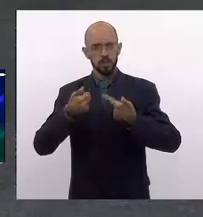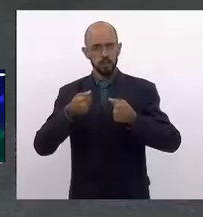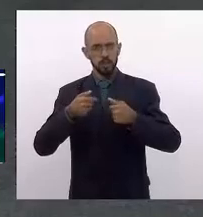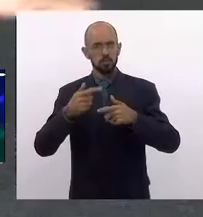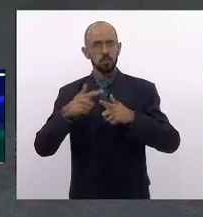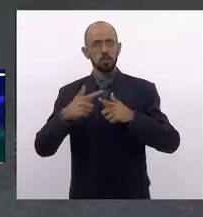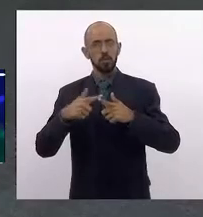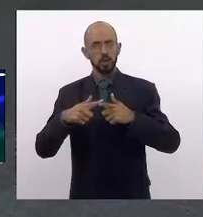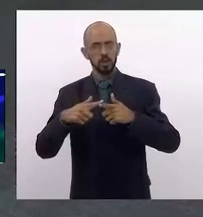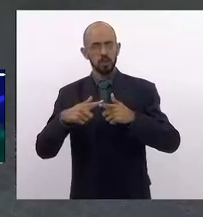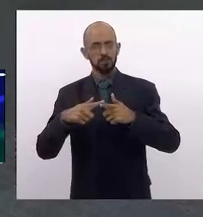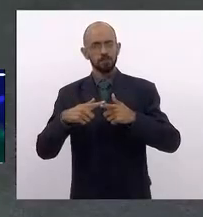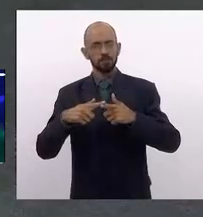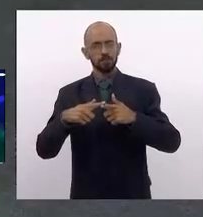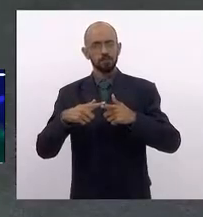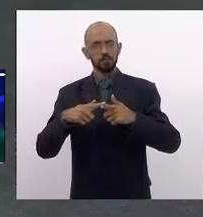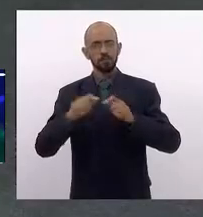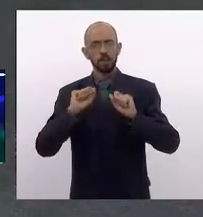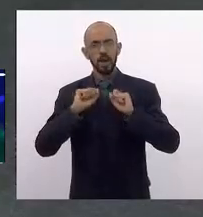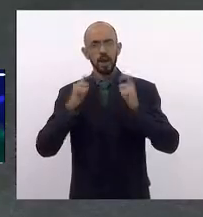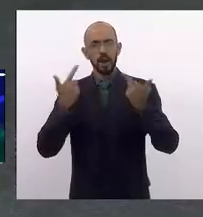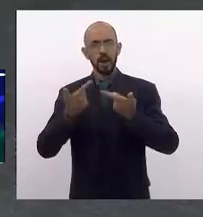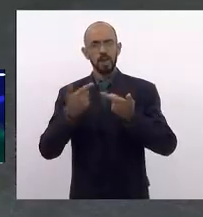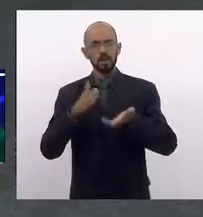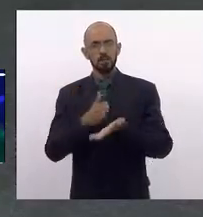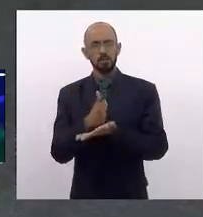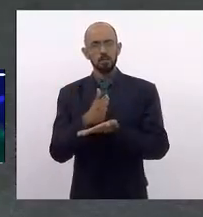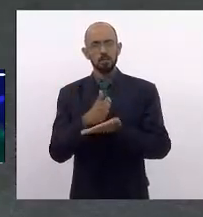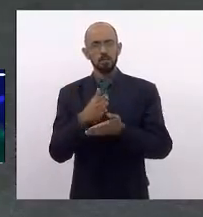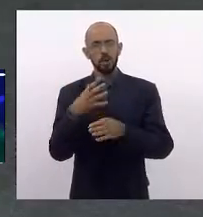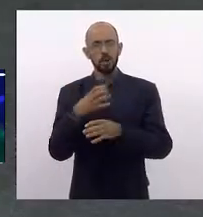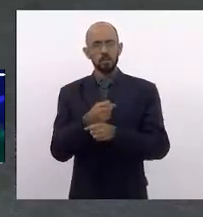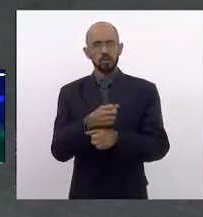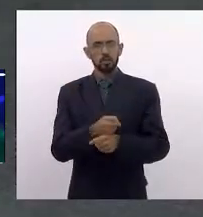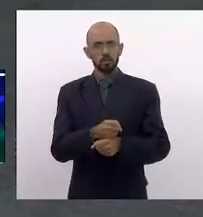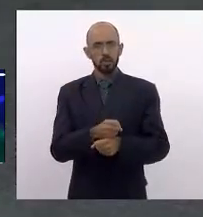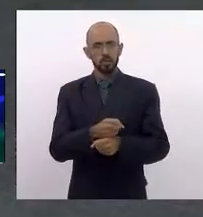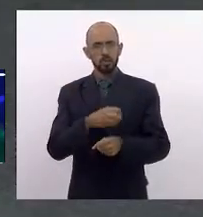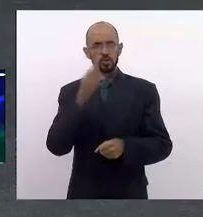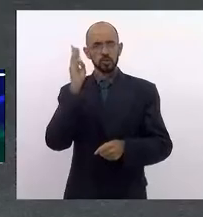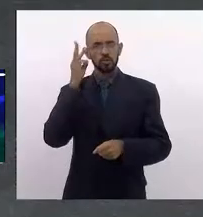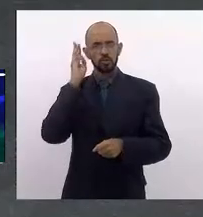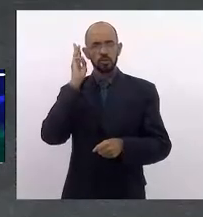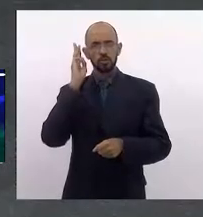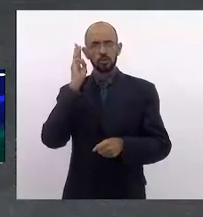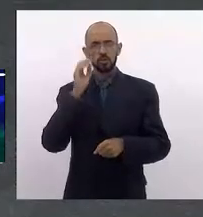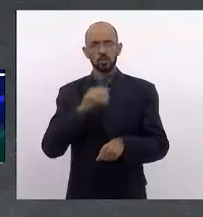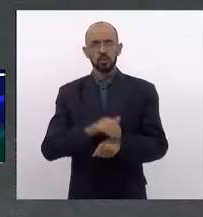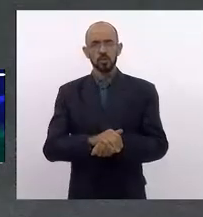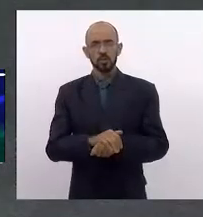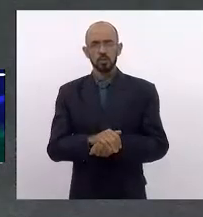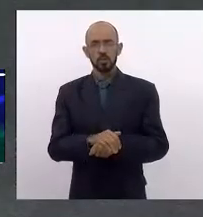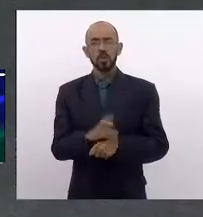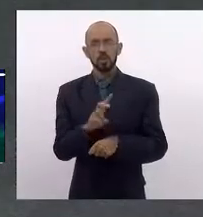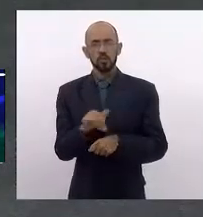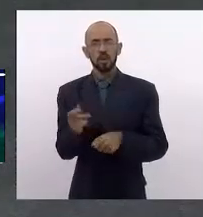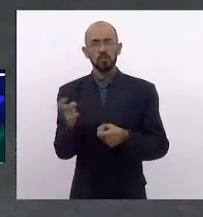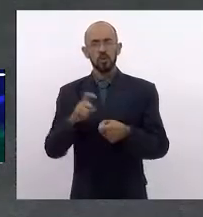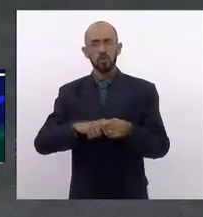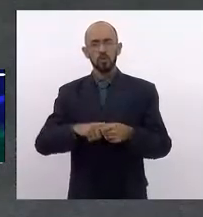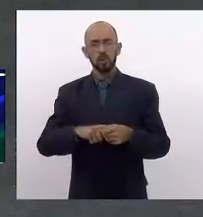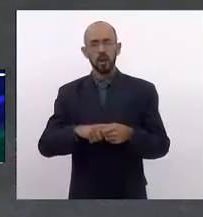que maravilha o Parlamento Fluminense aprovou as contas do governador e o serviço e o Wilson Vince vai voltar